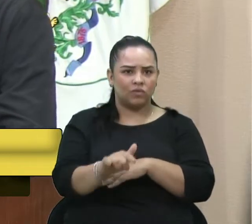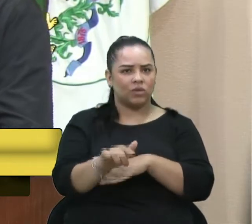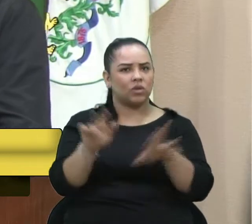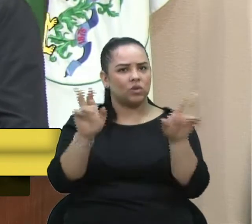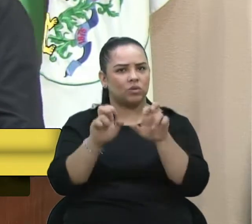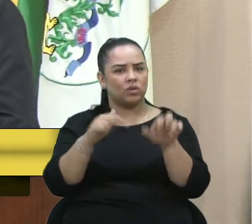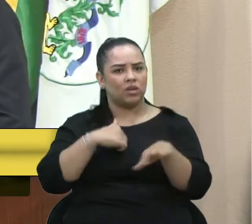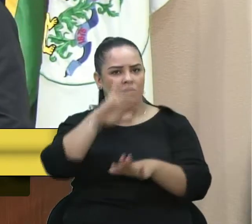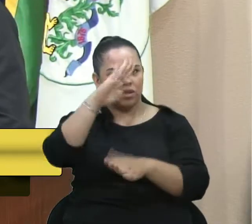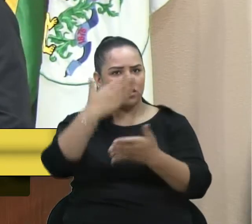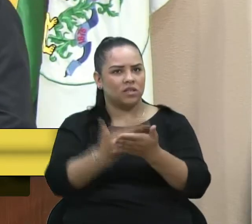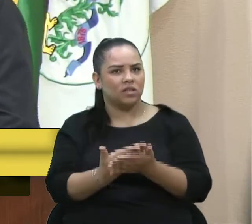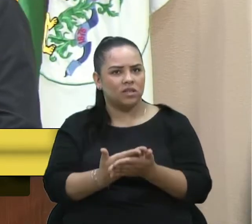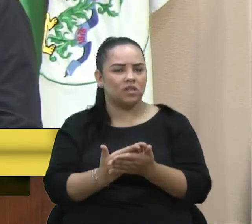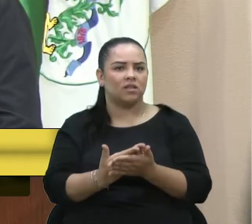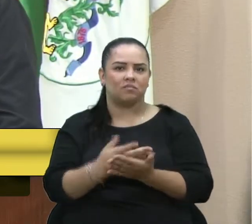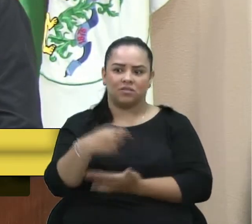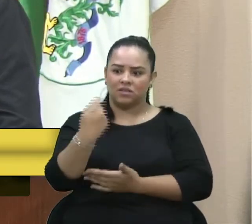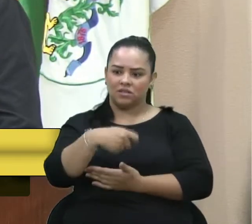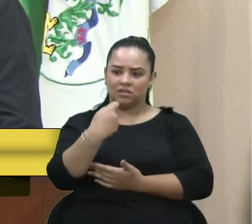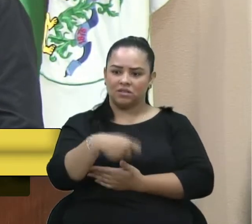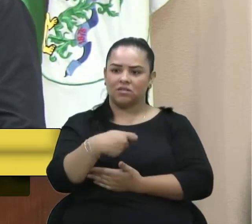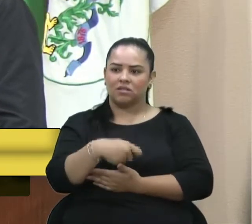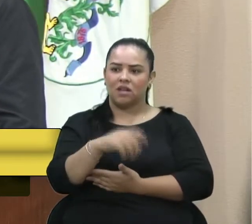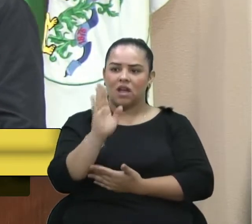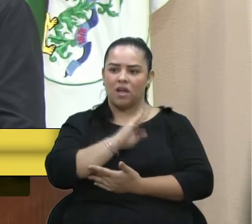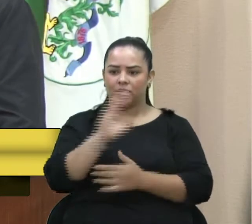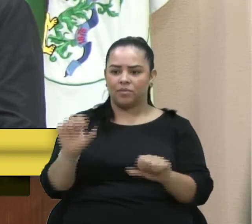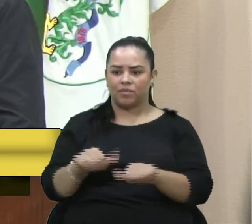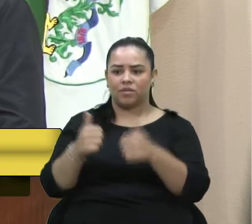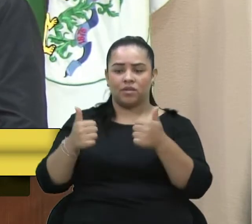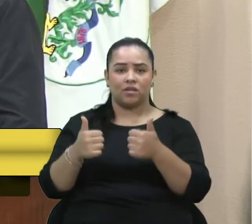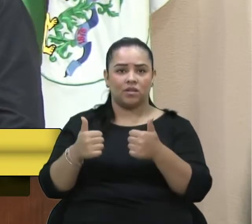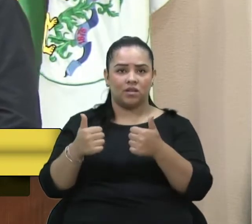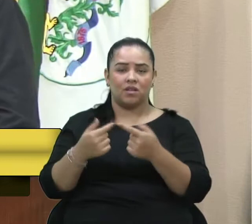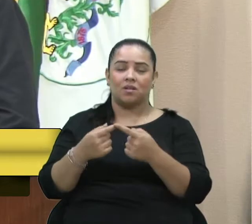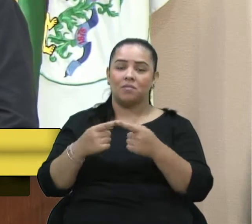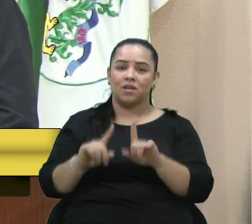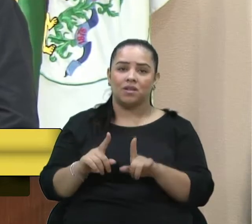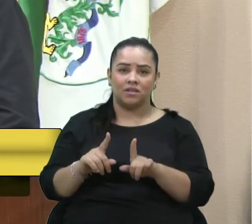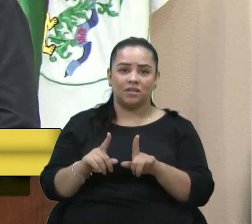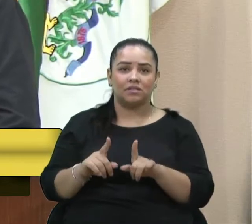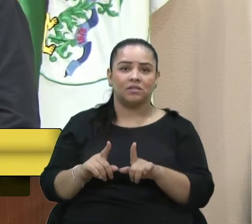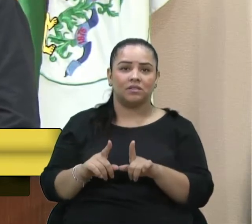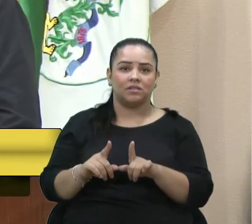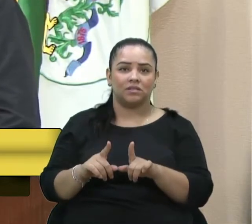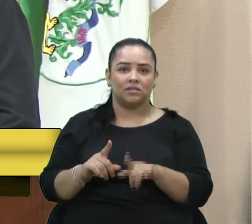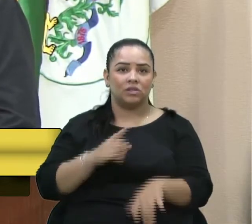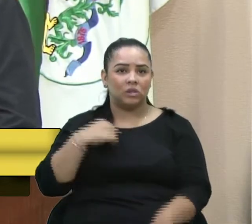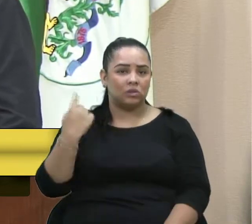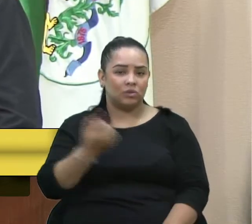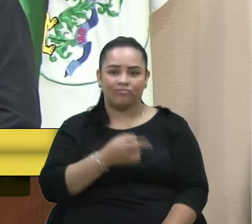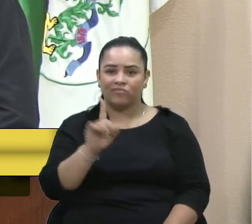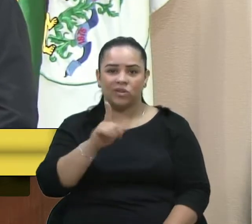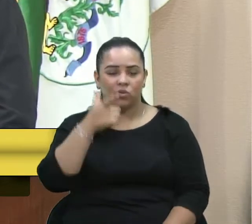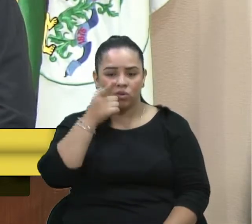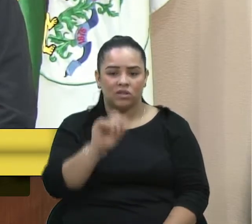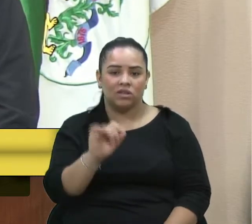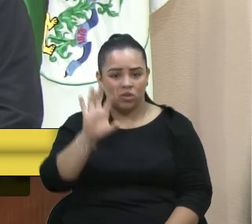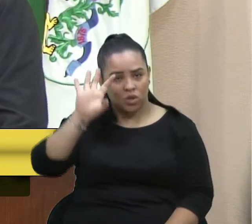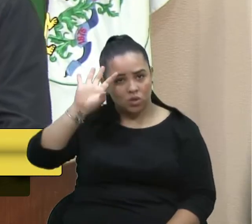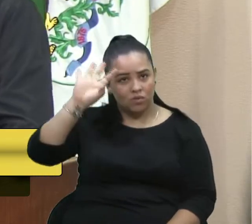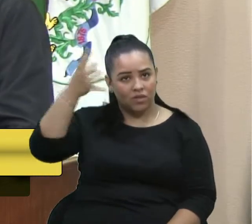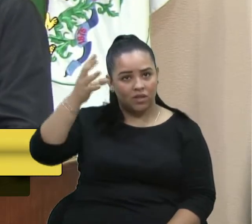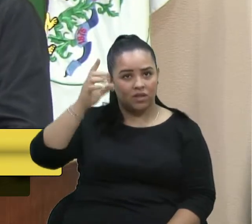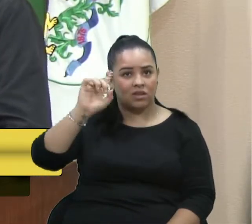que já deveria ter sido solucionado pelo poder público, mas que infelizmente ainda a gente não conseguiu solucionar, que é o caso